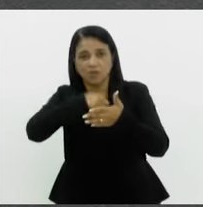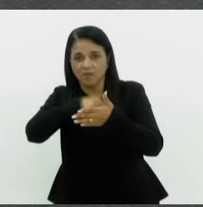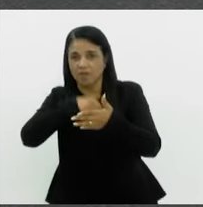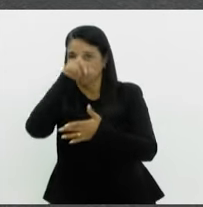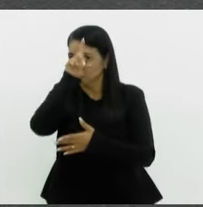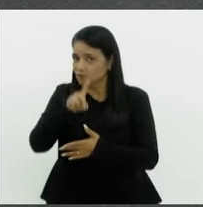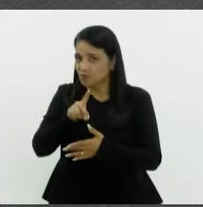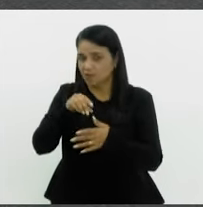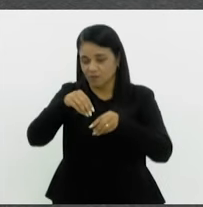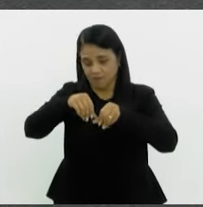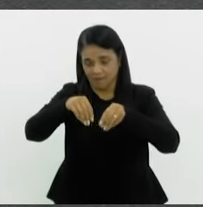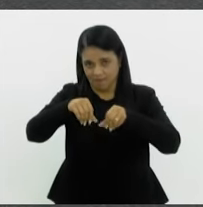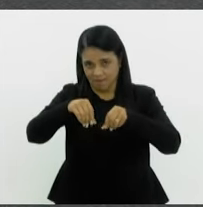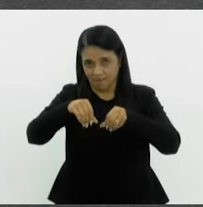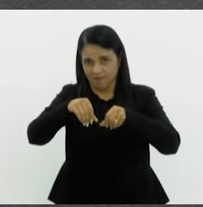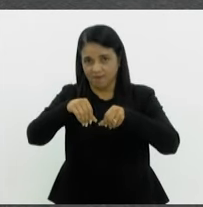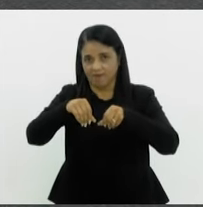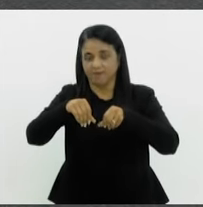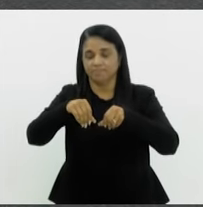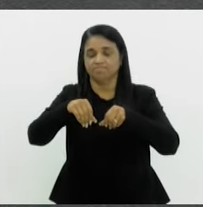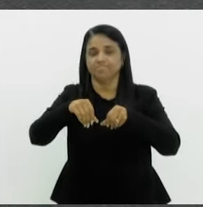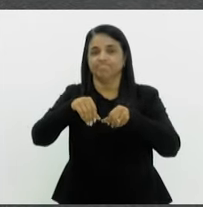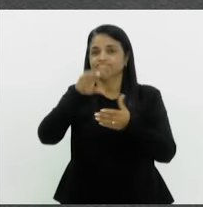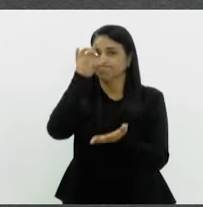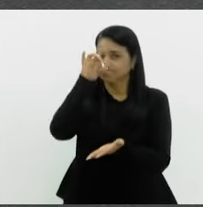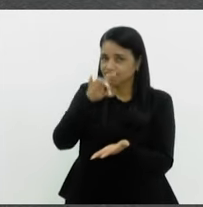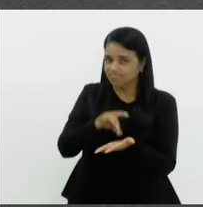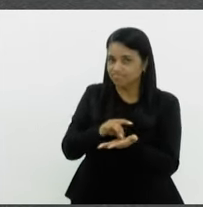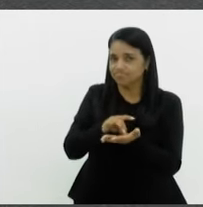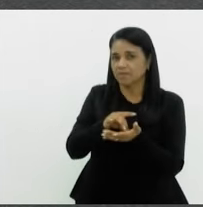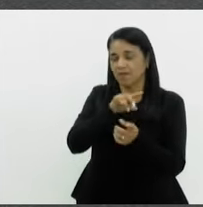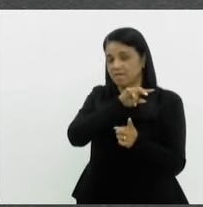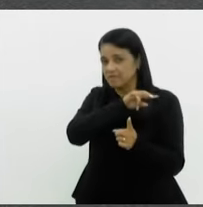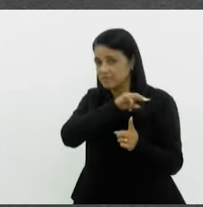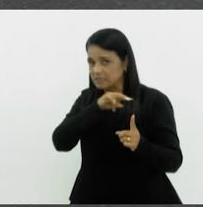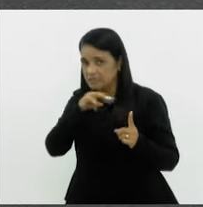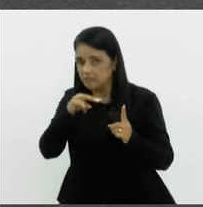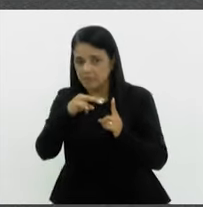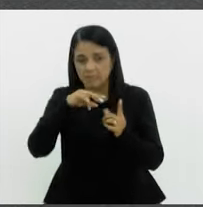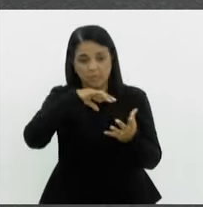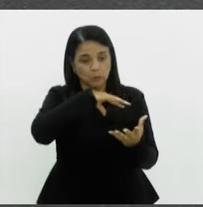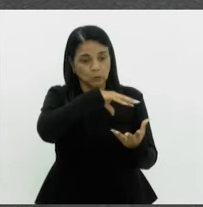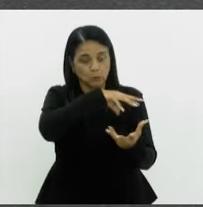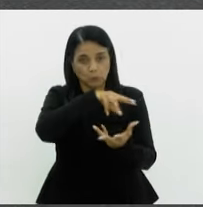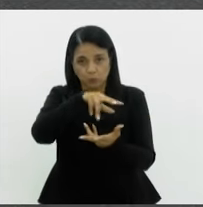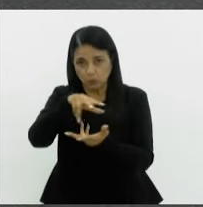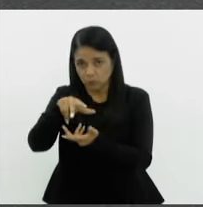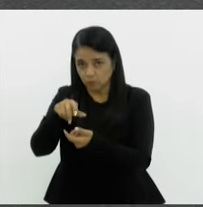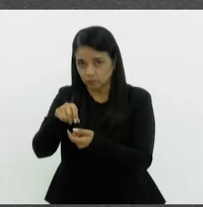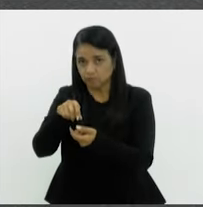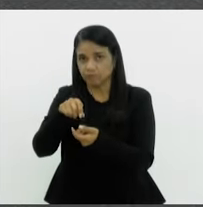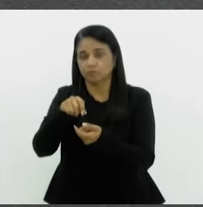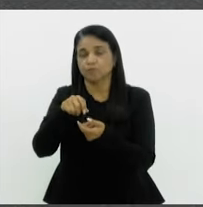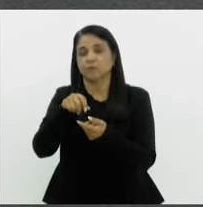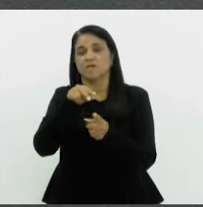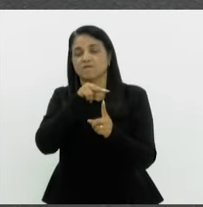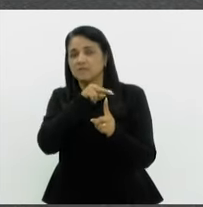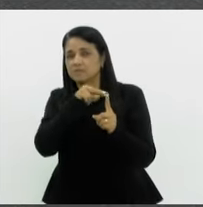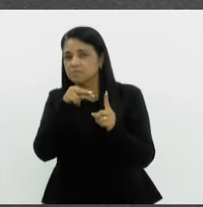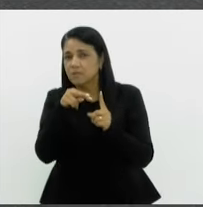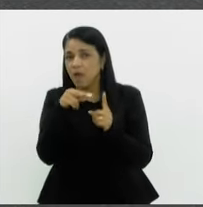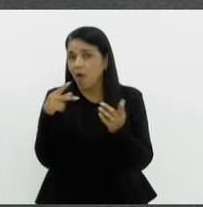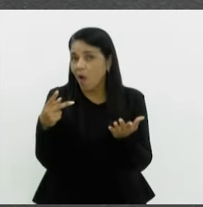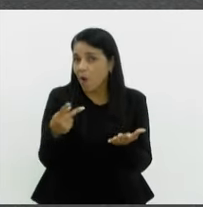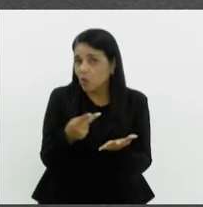terra. E essa realidade, que ganhou visibilidade, inclusive internacional, essa visibilidade